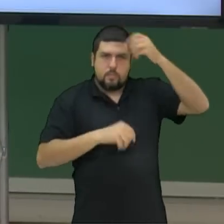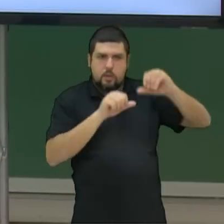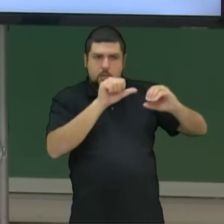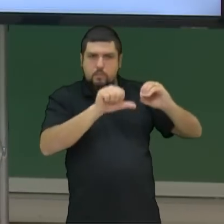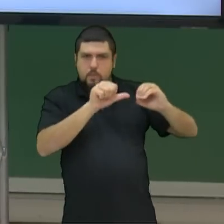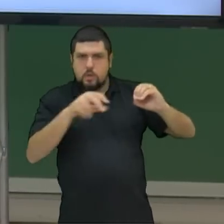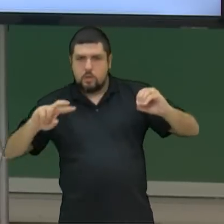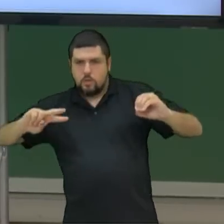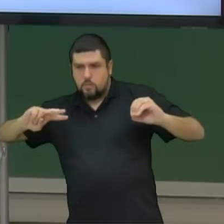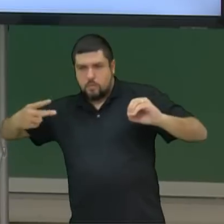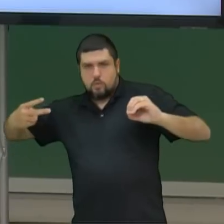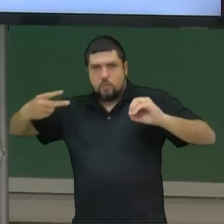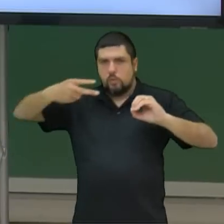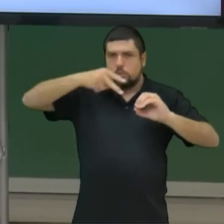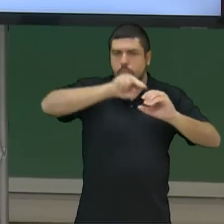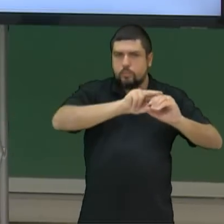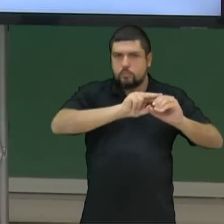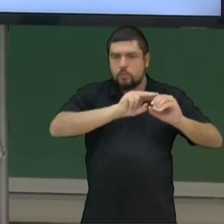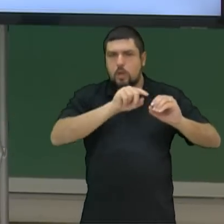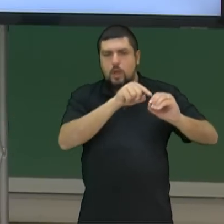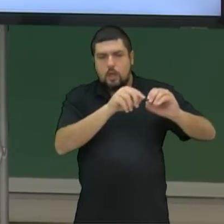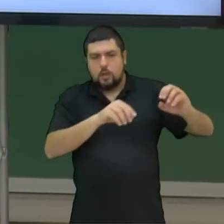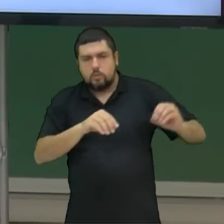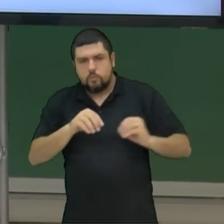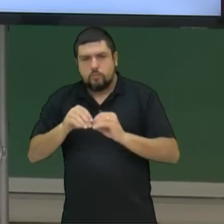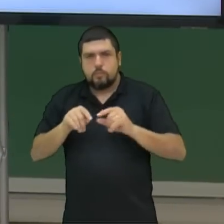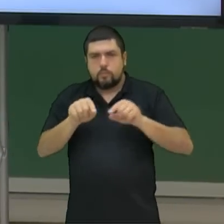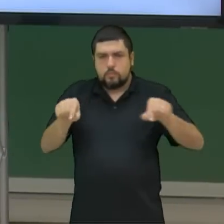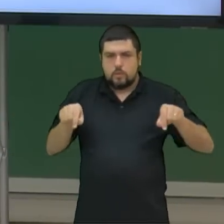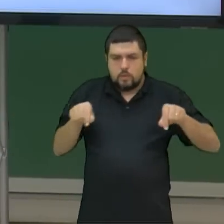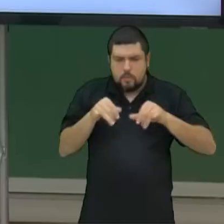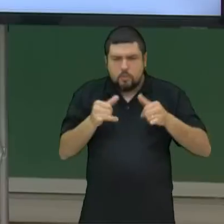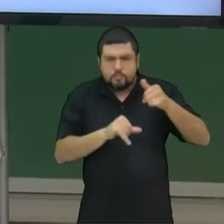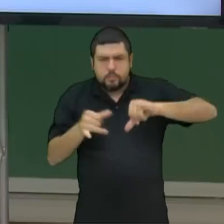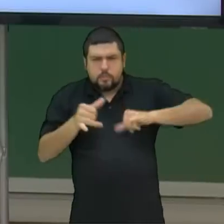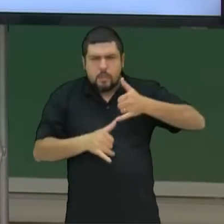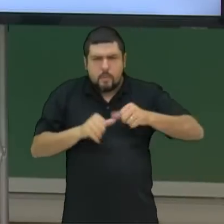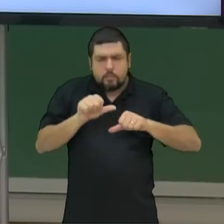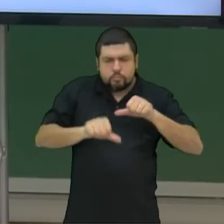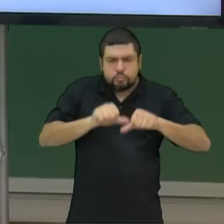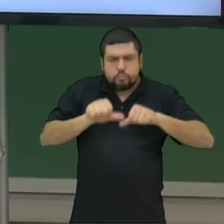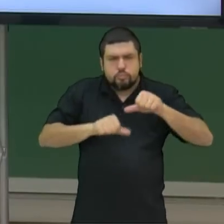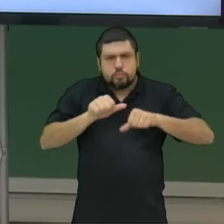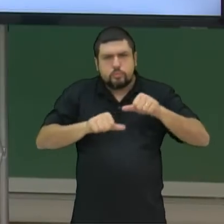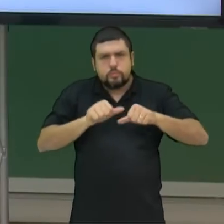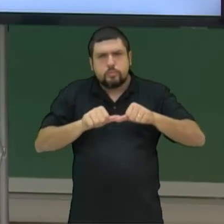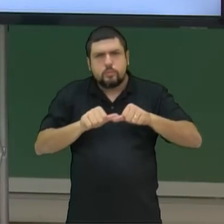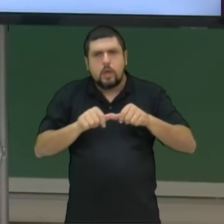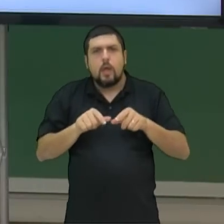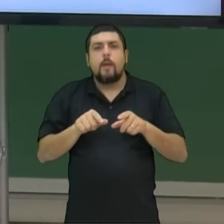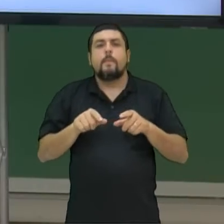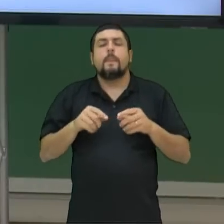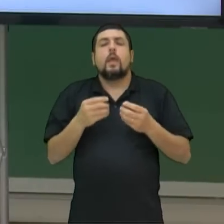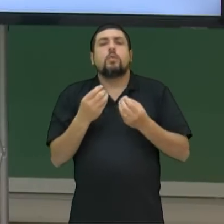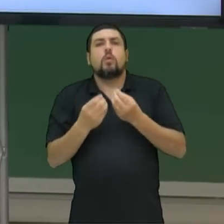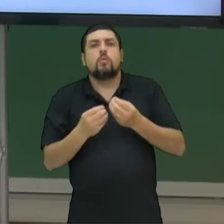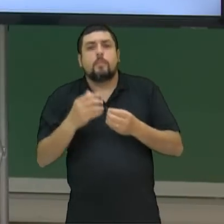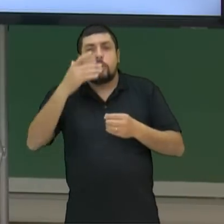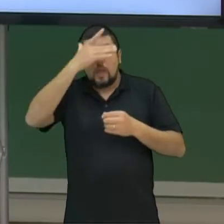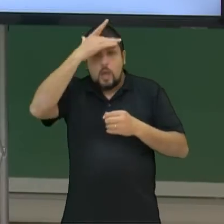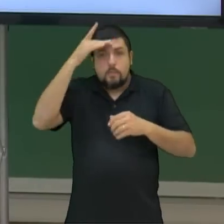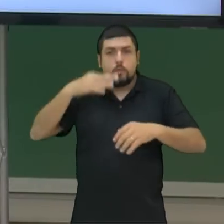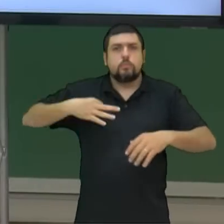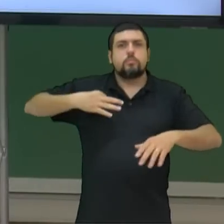Esse vírus modificado foi replicado em laboratório, um monte de processos lá, e está sendo injetado nas pessoas que